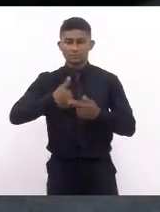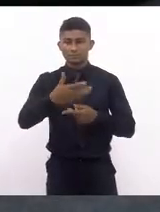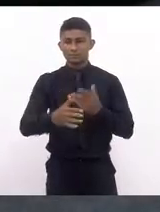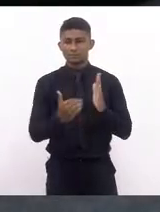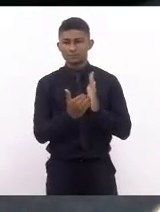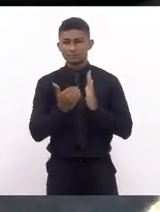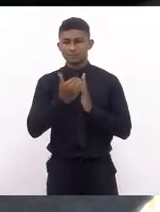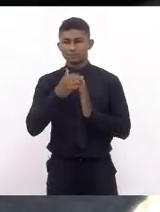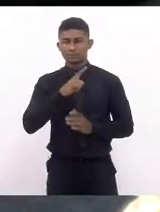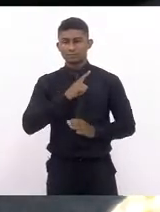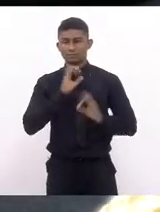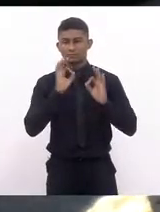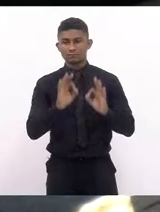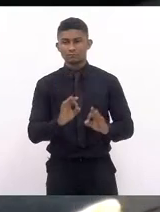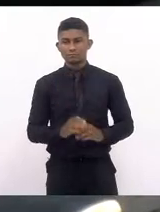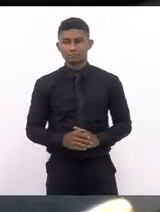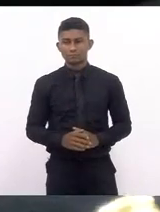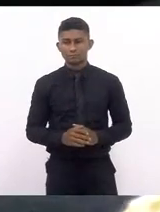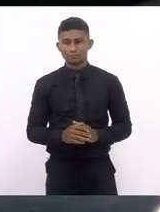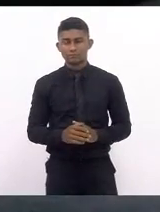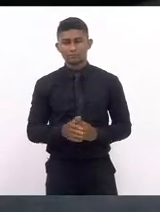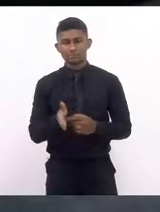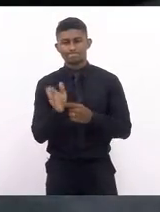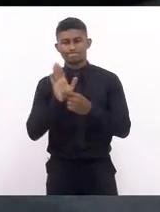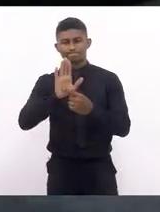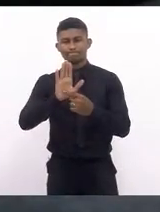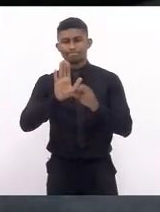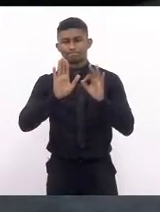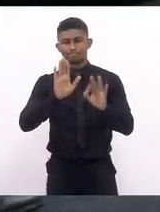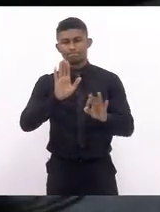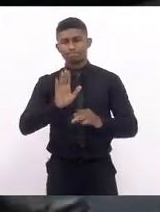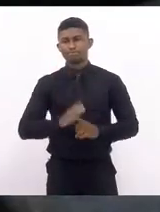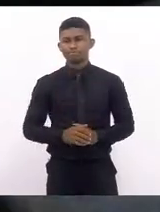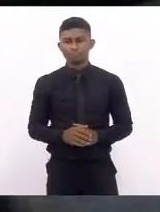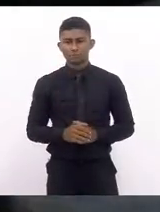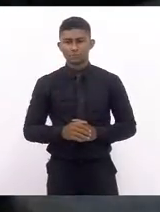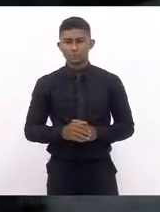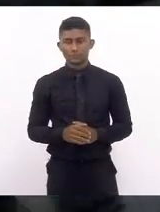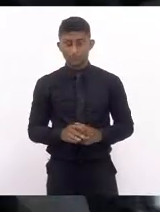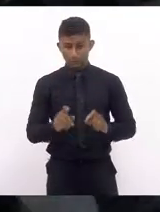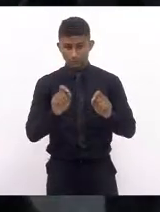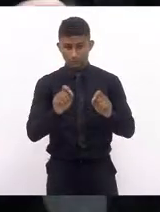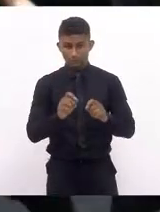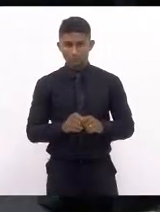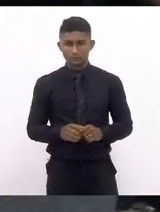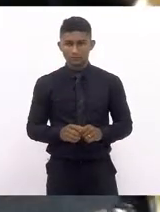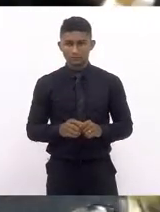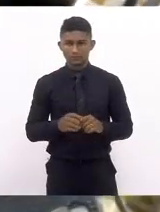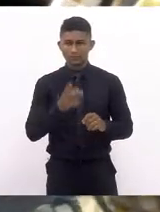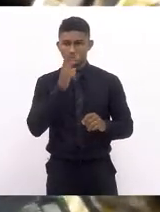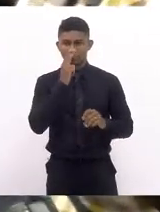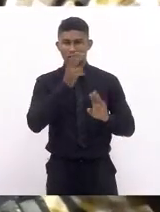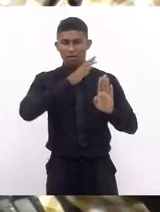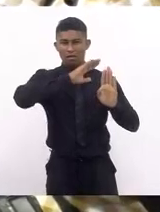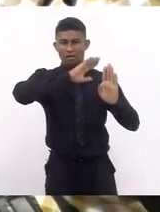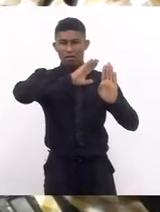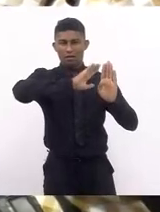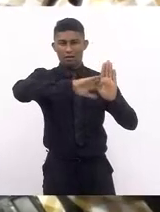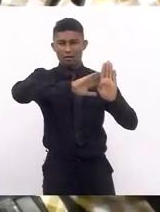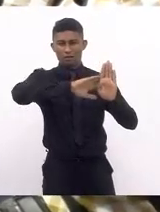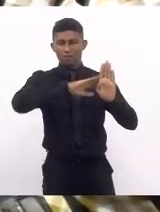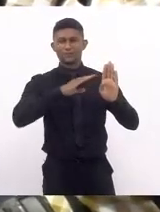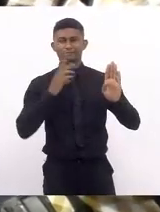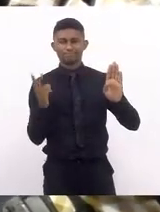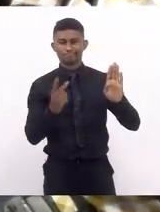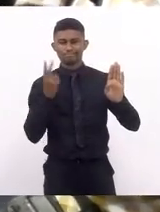pela frente e para mostrar seu presidente que os bastidores também tem o seu valor